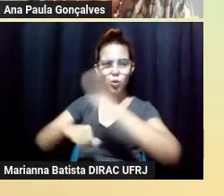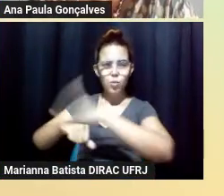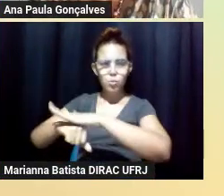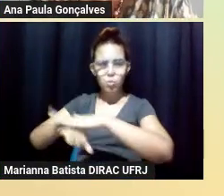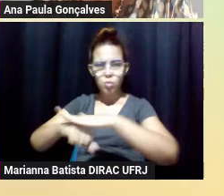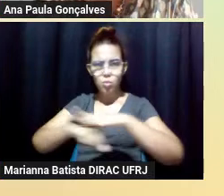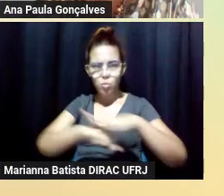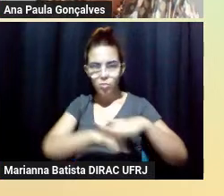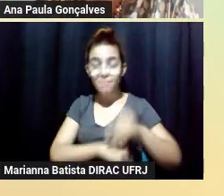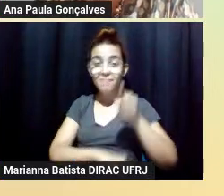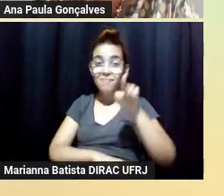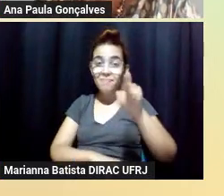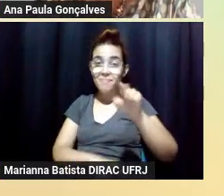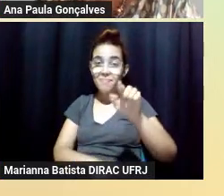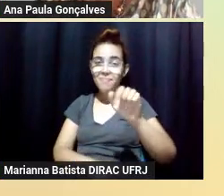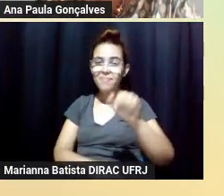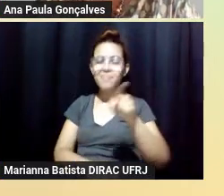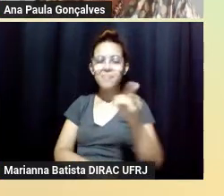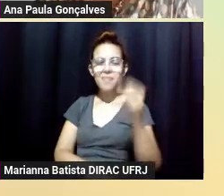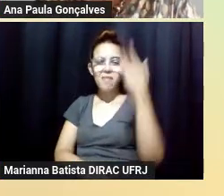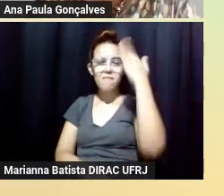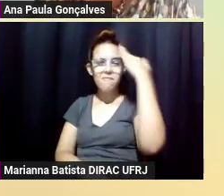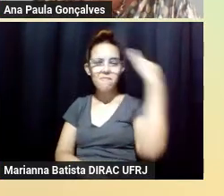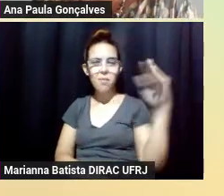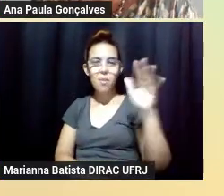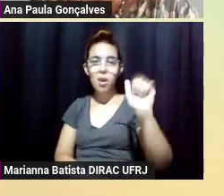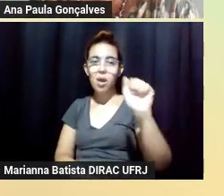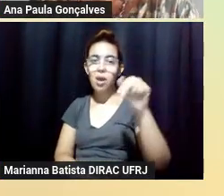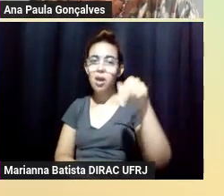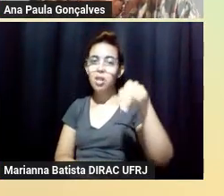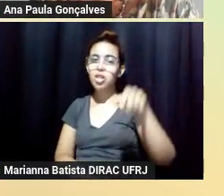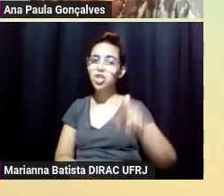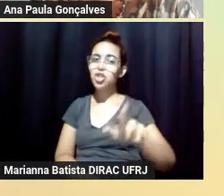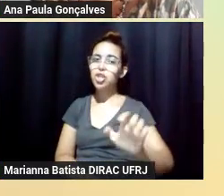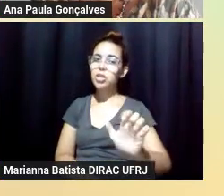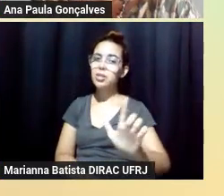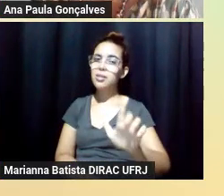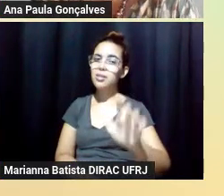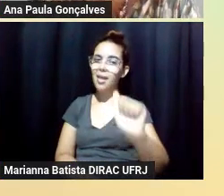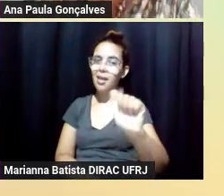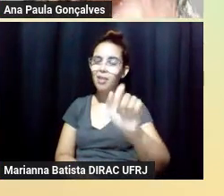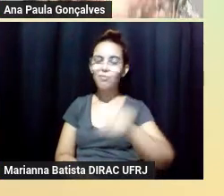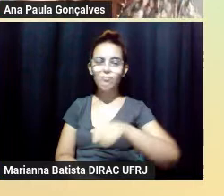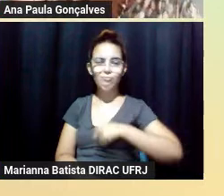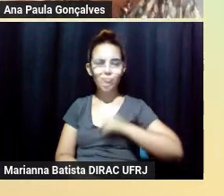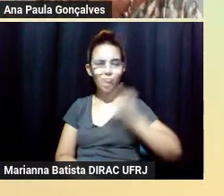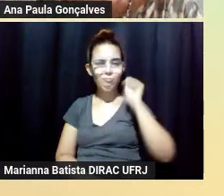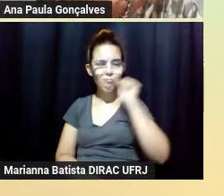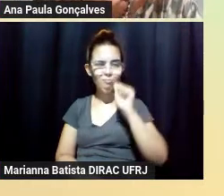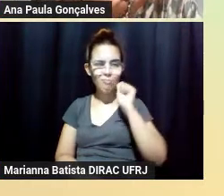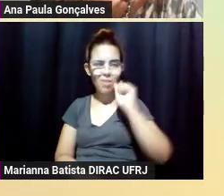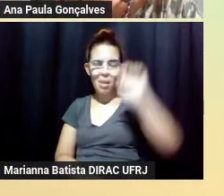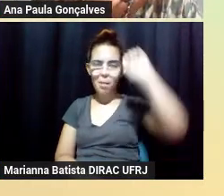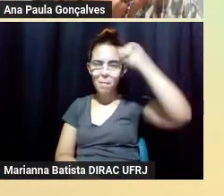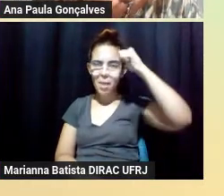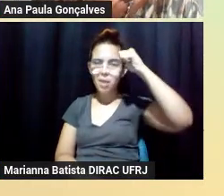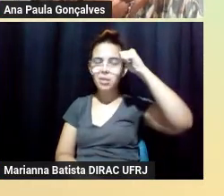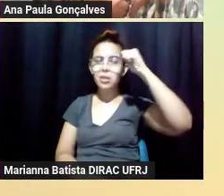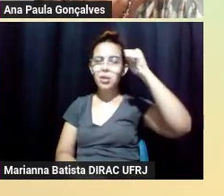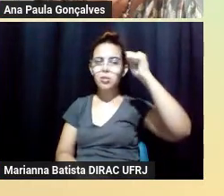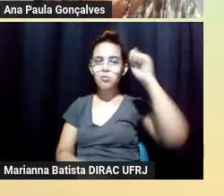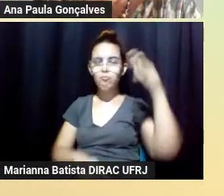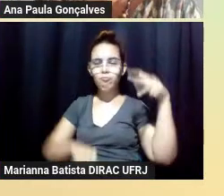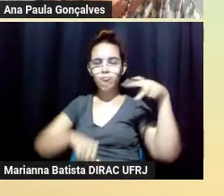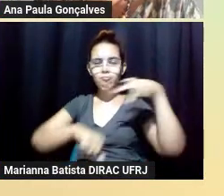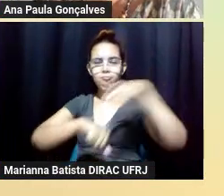Angela Davis. E um mote que ficou na minha cabeça é que quando uma mulher preta se movimenta, toda a estrutura da sociedade se movimenta. E